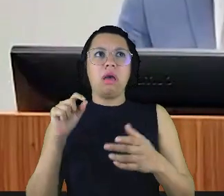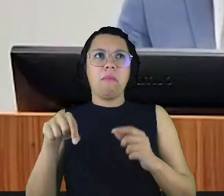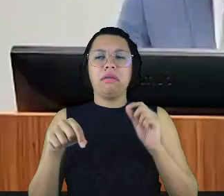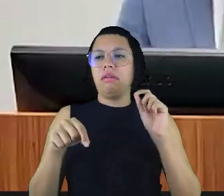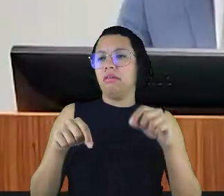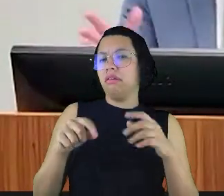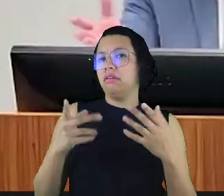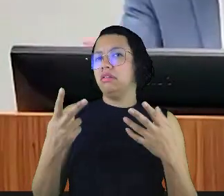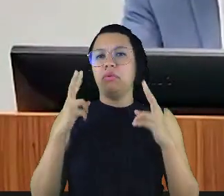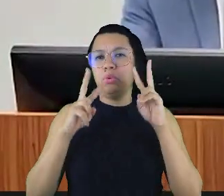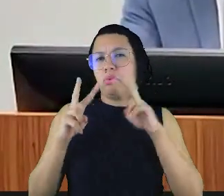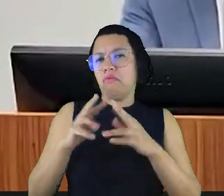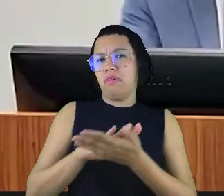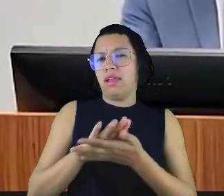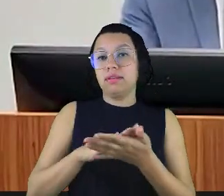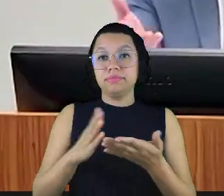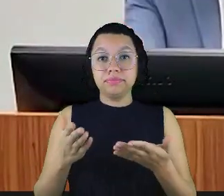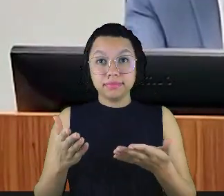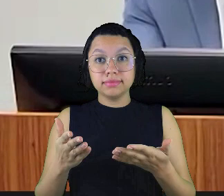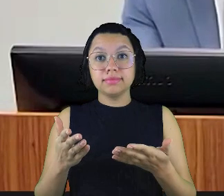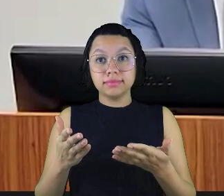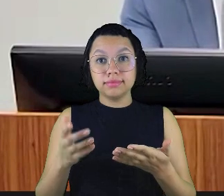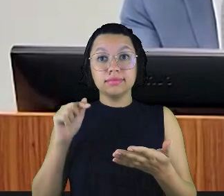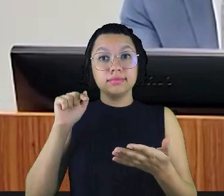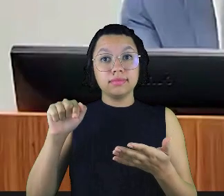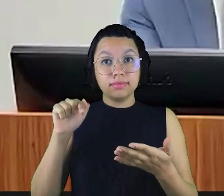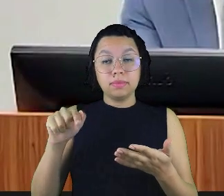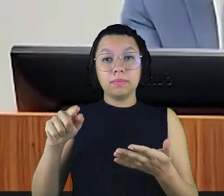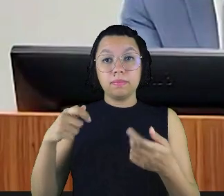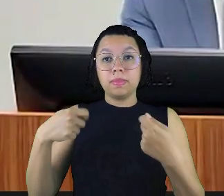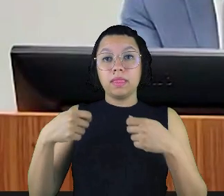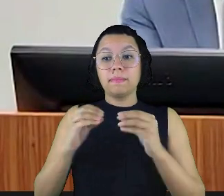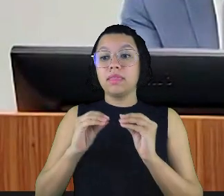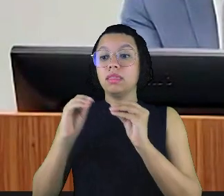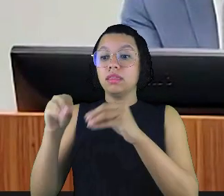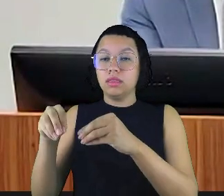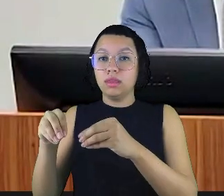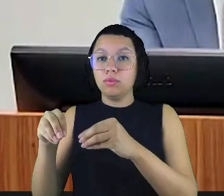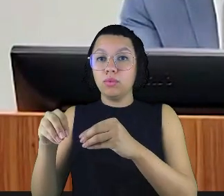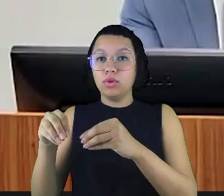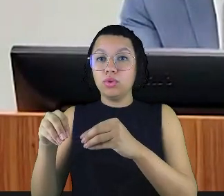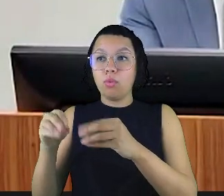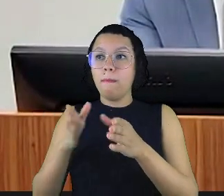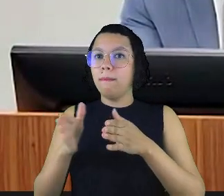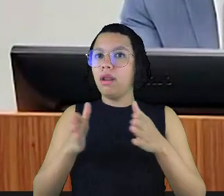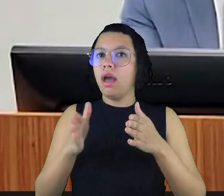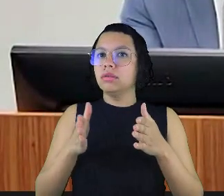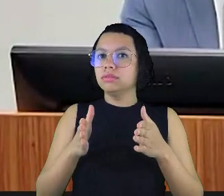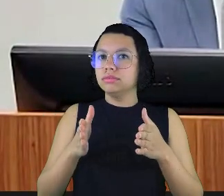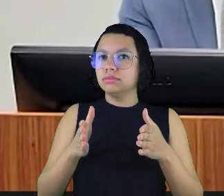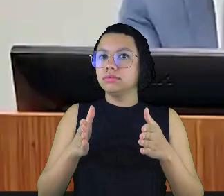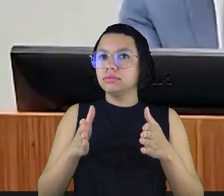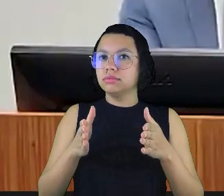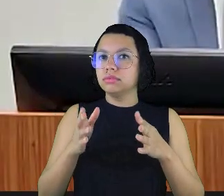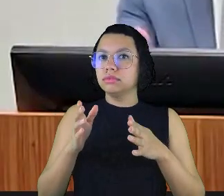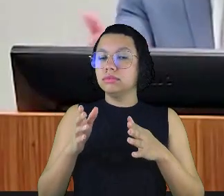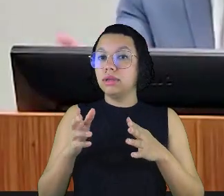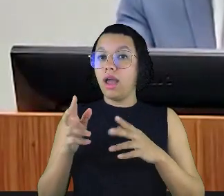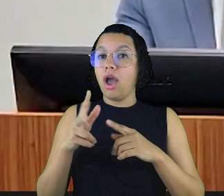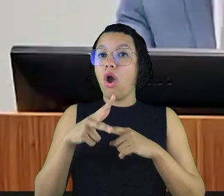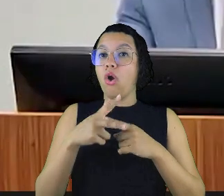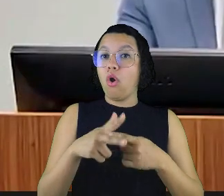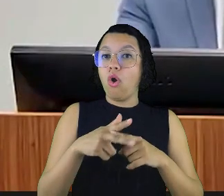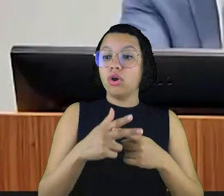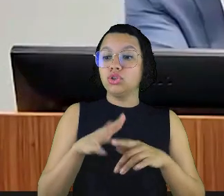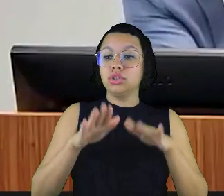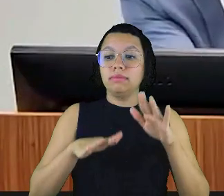olhar nada, ele tem que ser atribuído um prazo para regularizar, mesmo que esse prazo seja